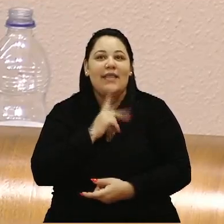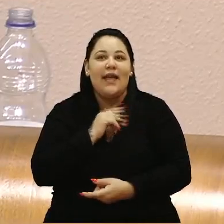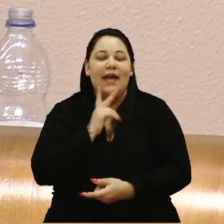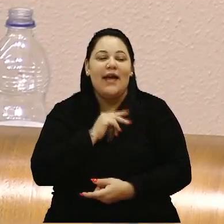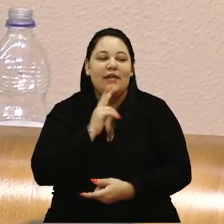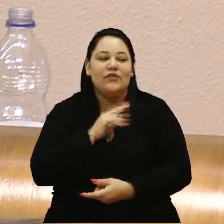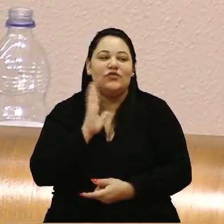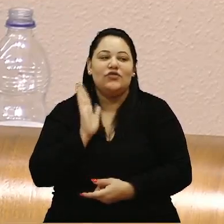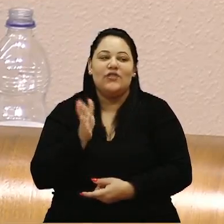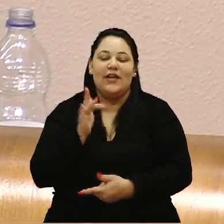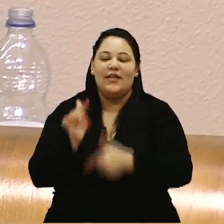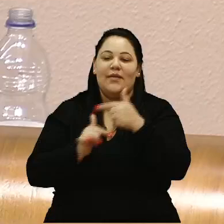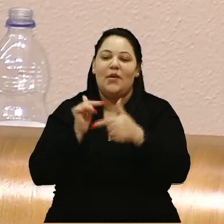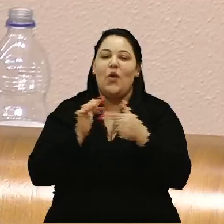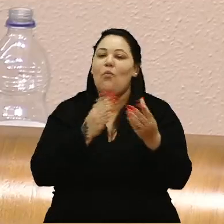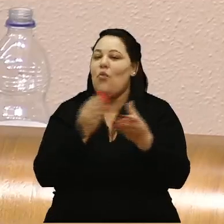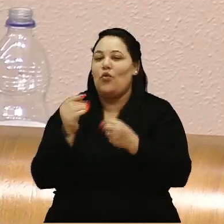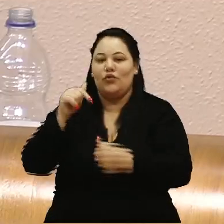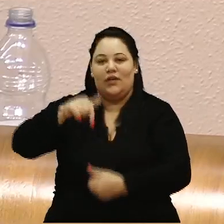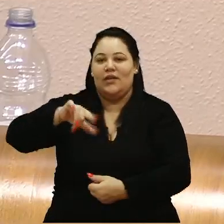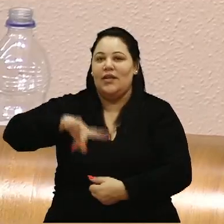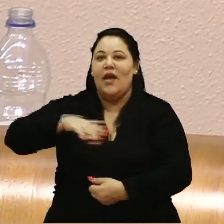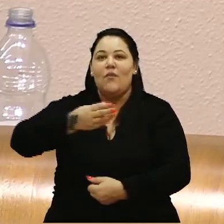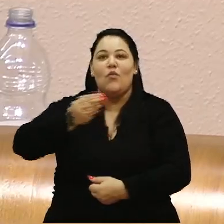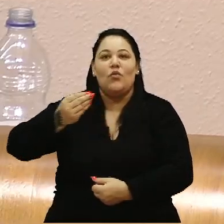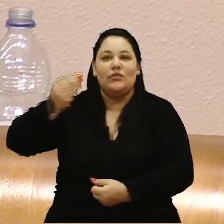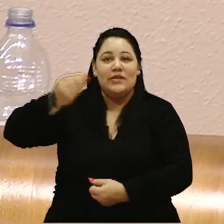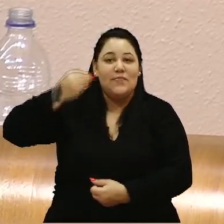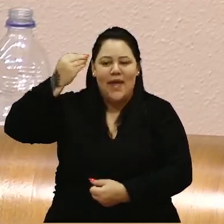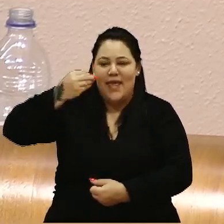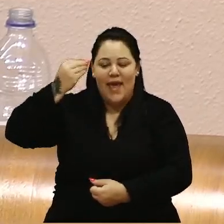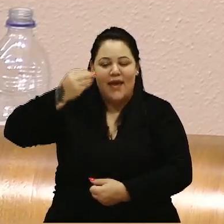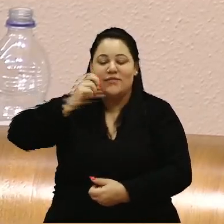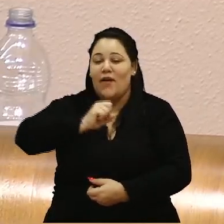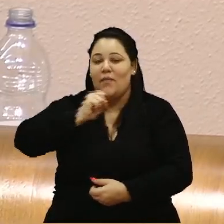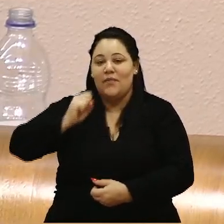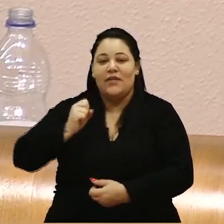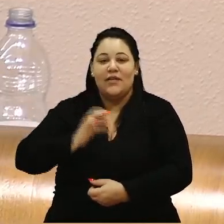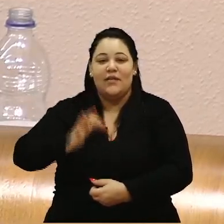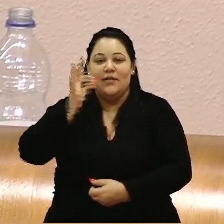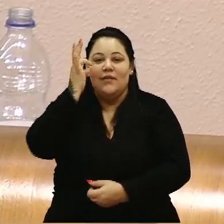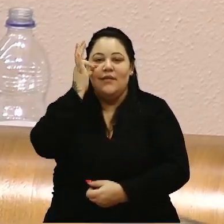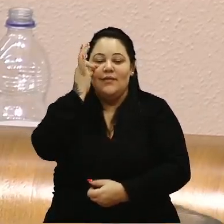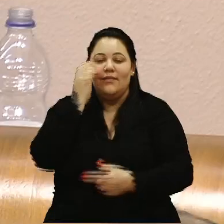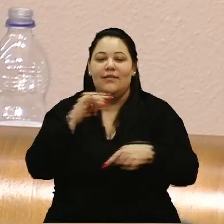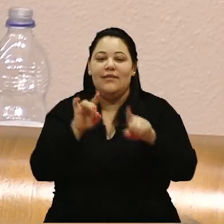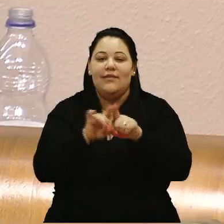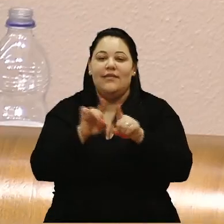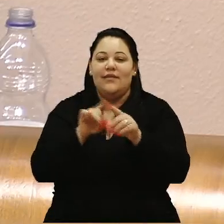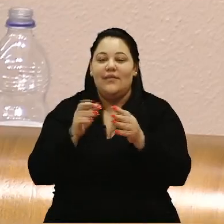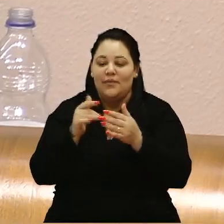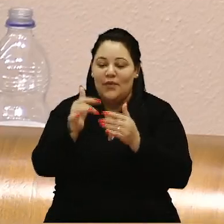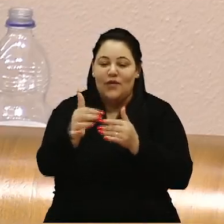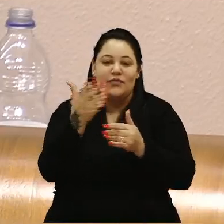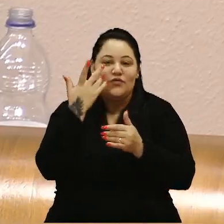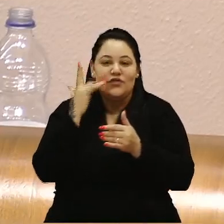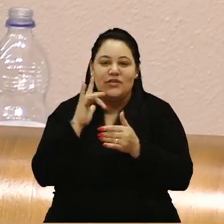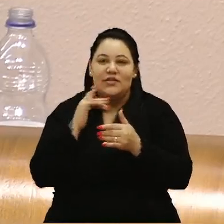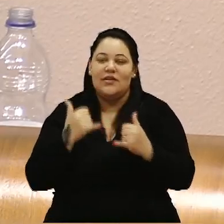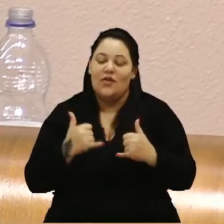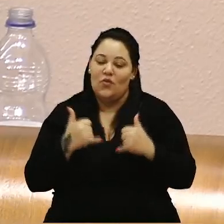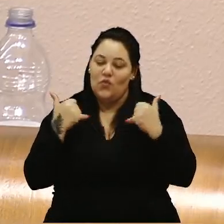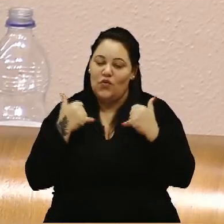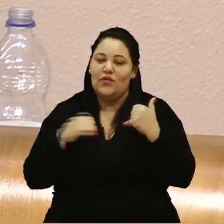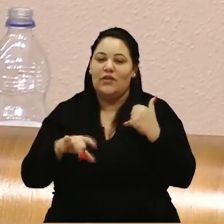dessa casa, tem muita experiência e vai poder estar com a gente aqui nos próximos dias. Portanto, para nós também é motivo de orgulho ter o Renato